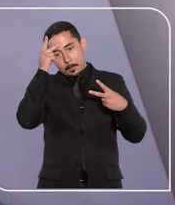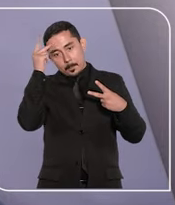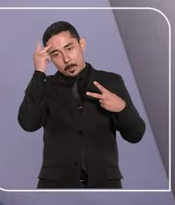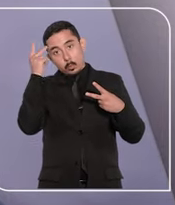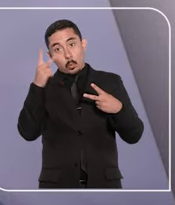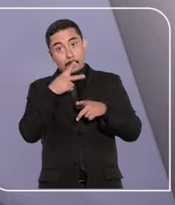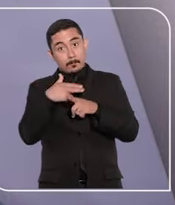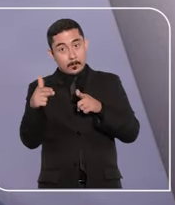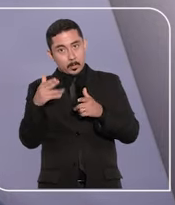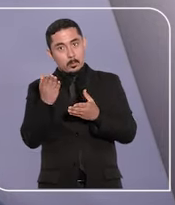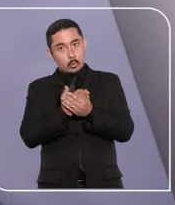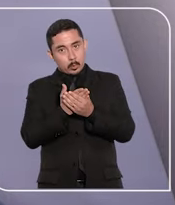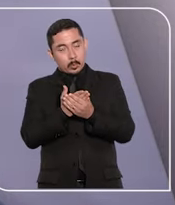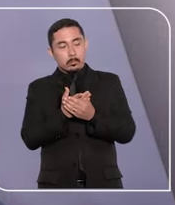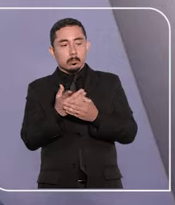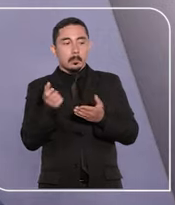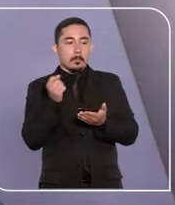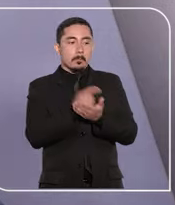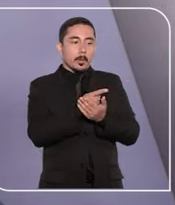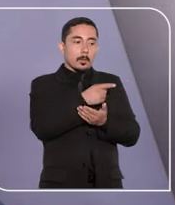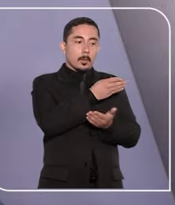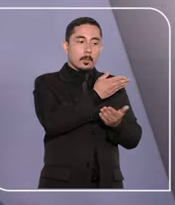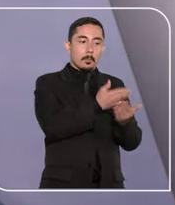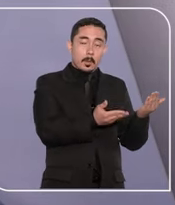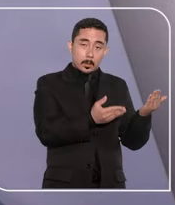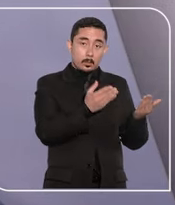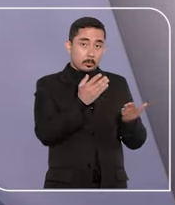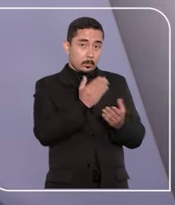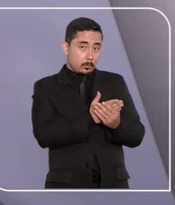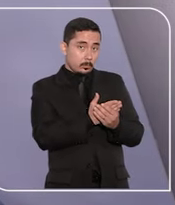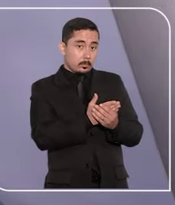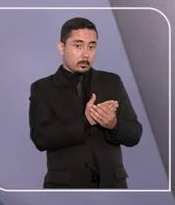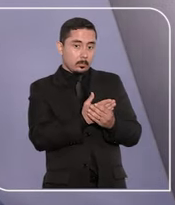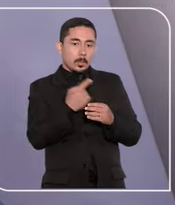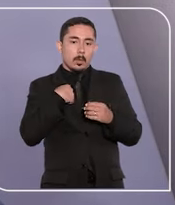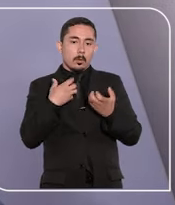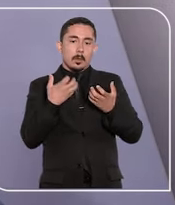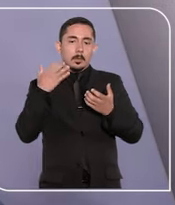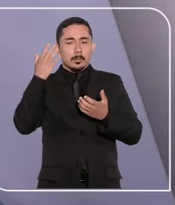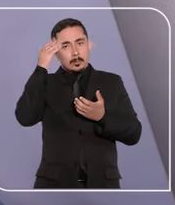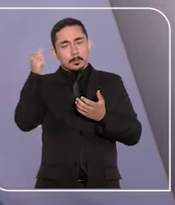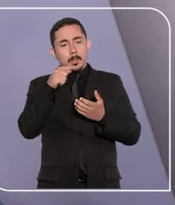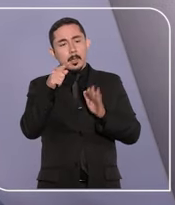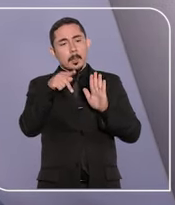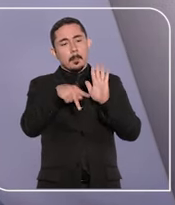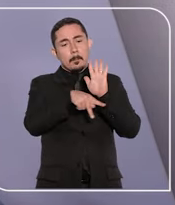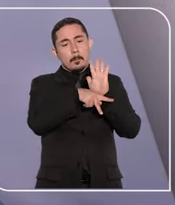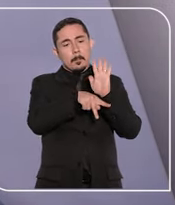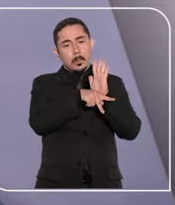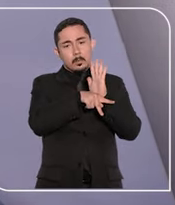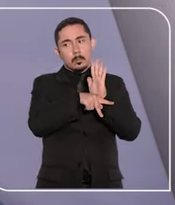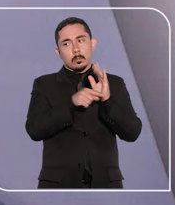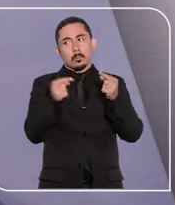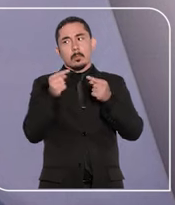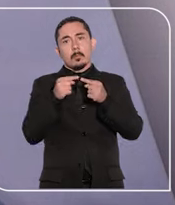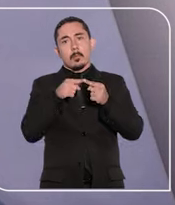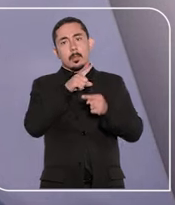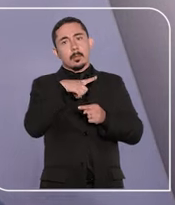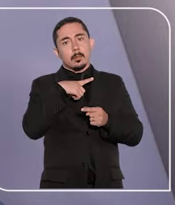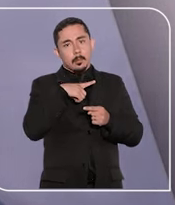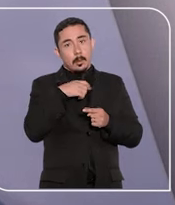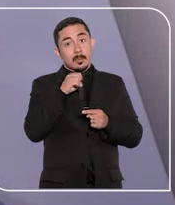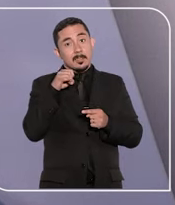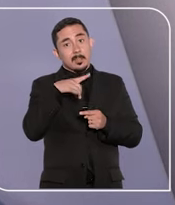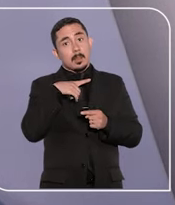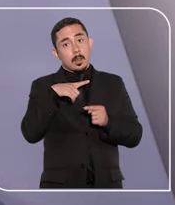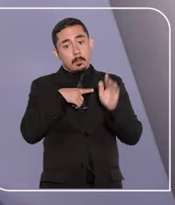vencedora, em um processo. Eu queria saber quais são os princípios que norteiam, e se existem tais princípios que